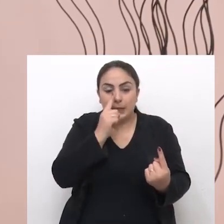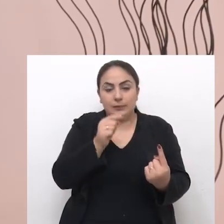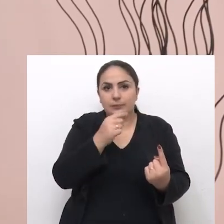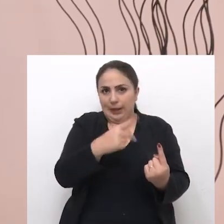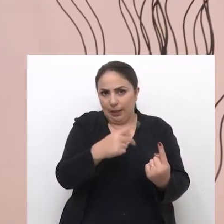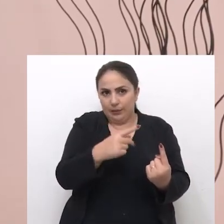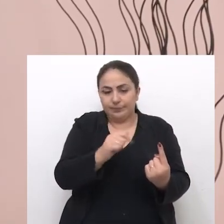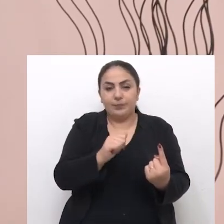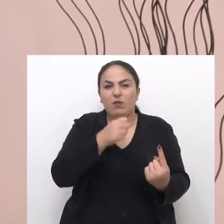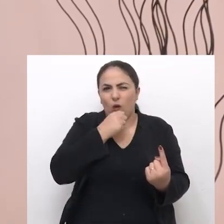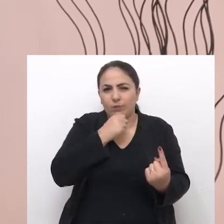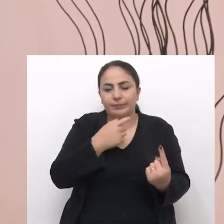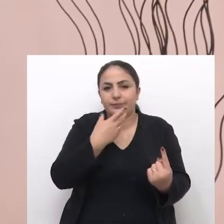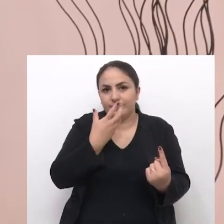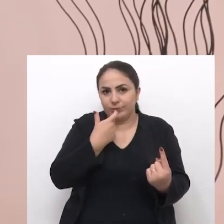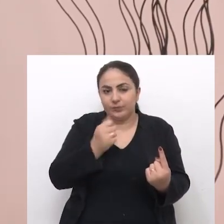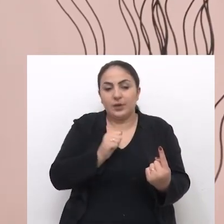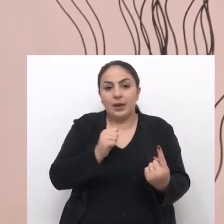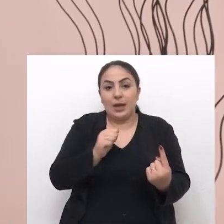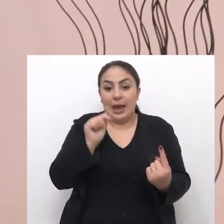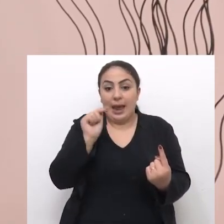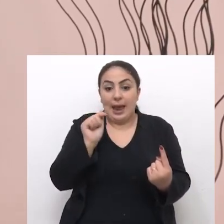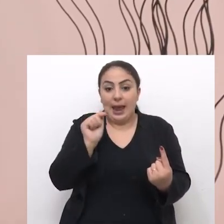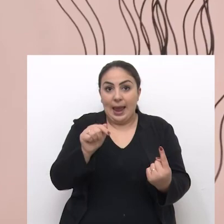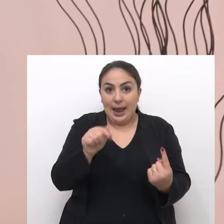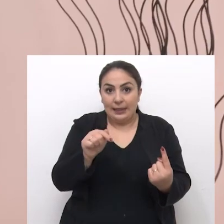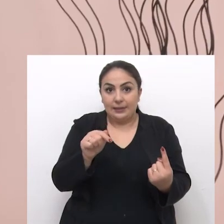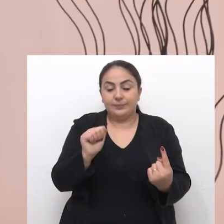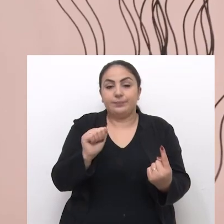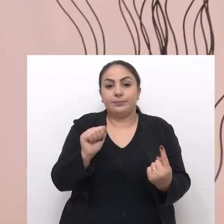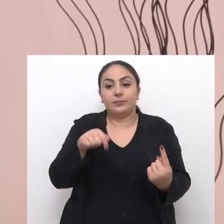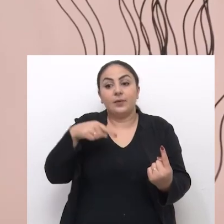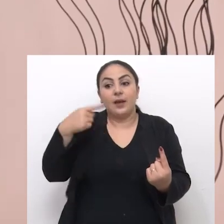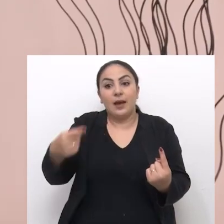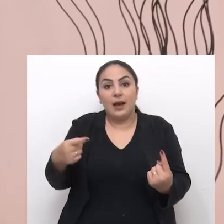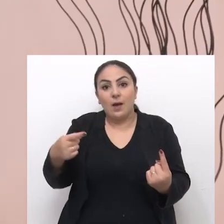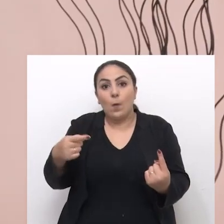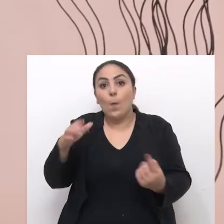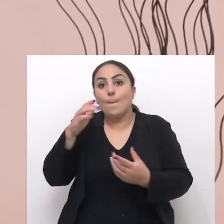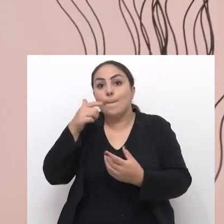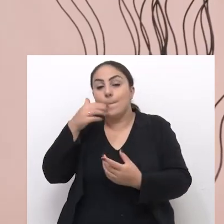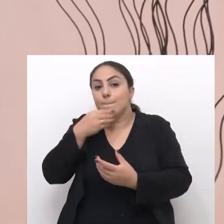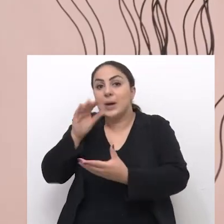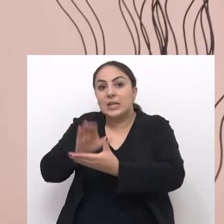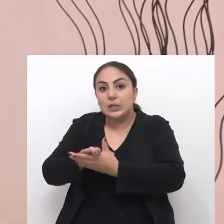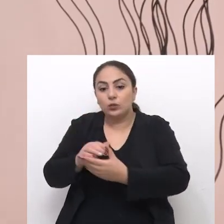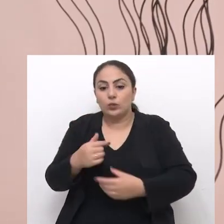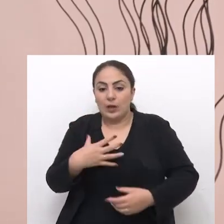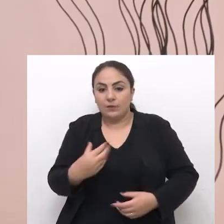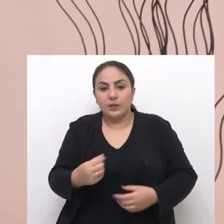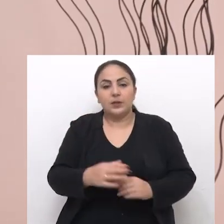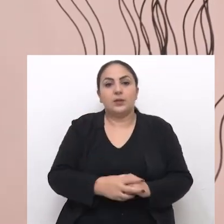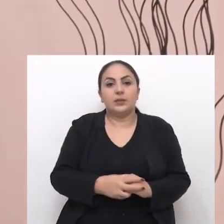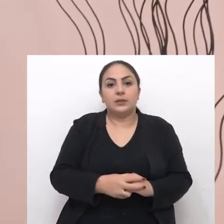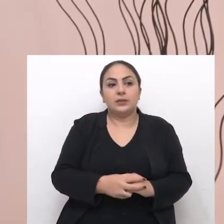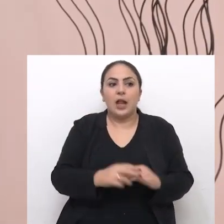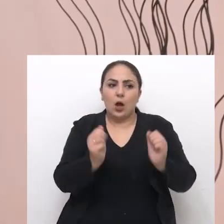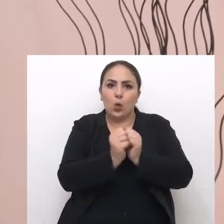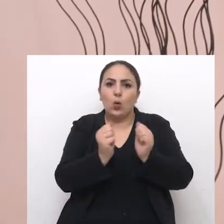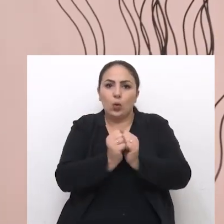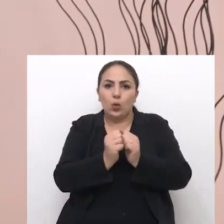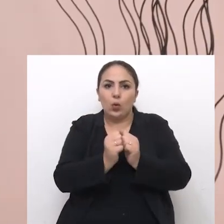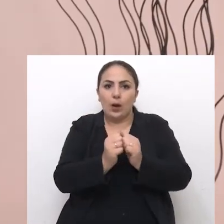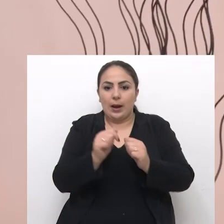filha e o pai da criança. Quando ela posicionou ela, minha cliente, junto ao pai, que seria o